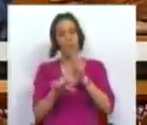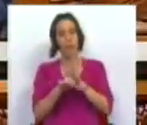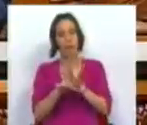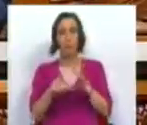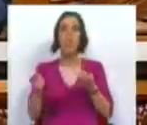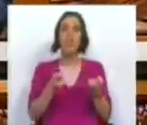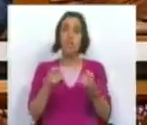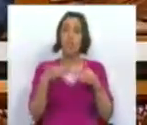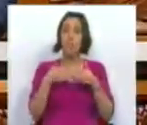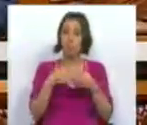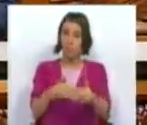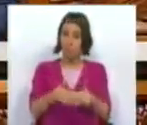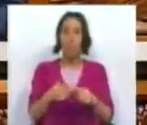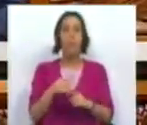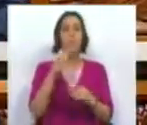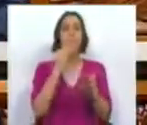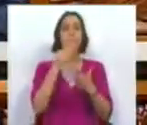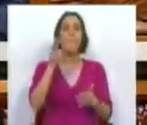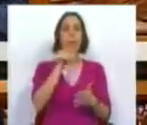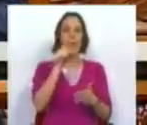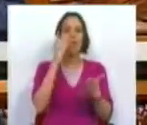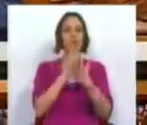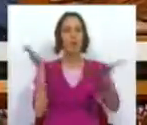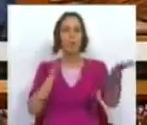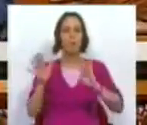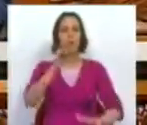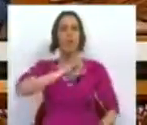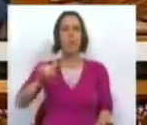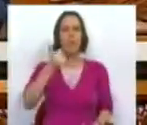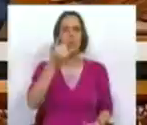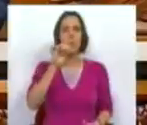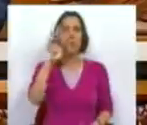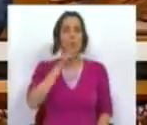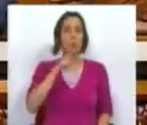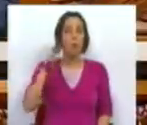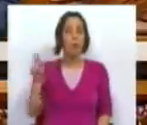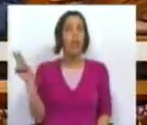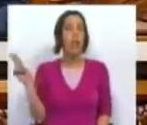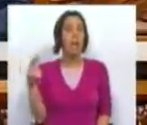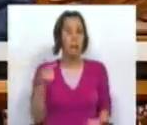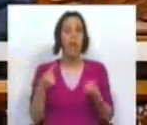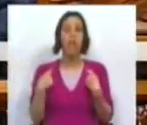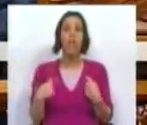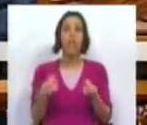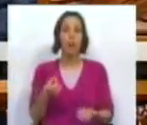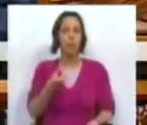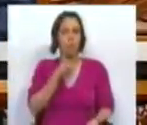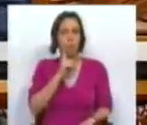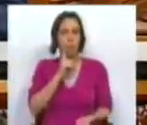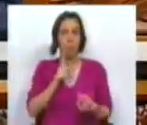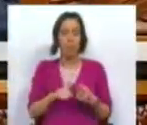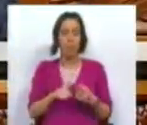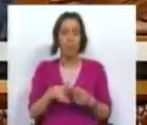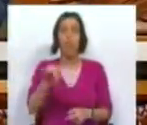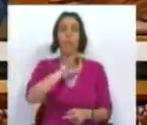legislativas para a gestão dos processos, a Parque Escolar fez cerca de 256 milhões de euros de despesas ilegais